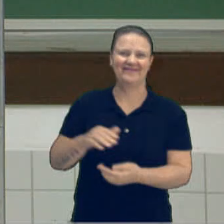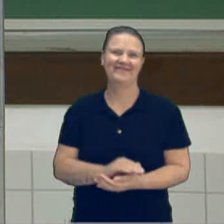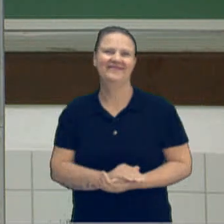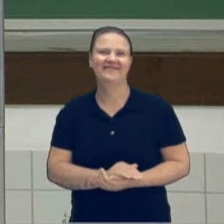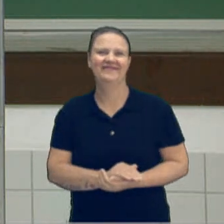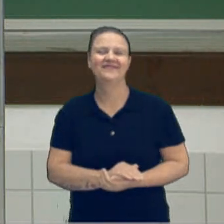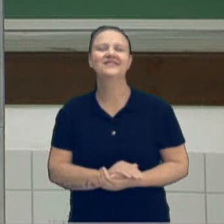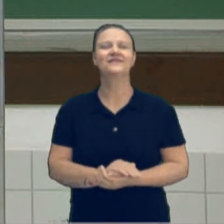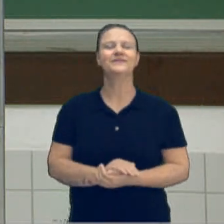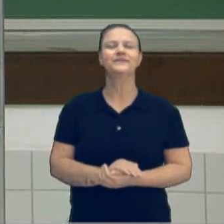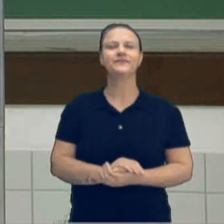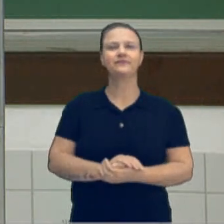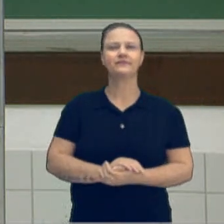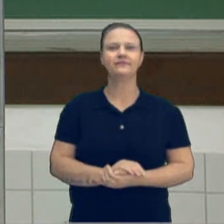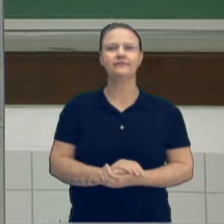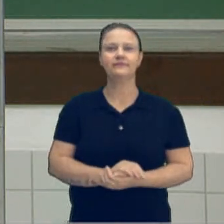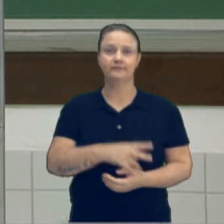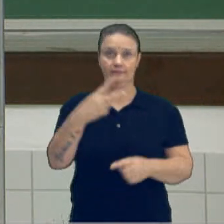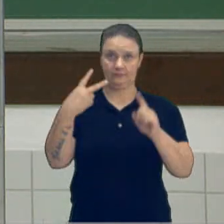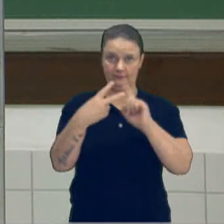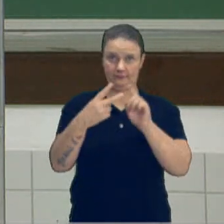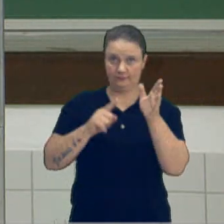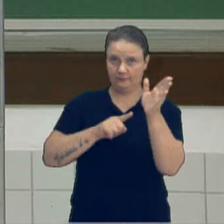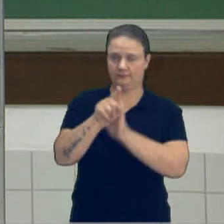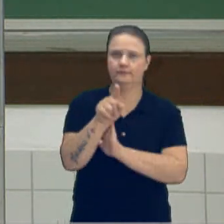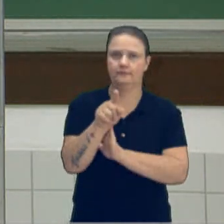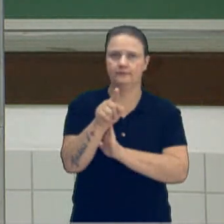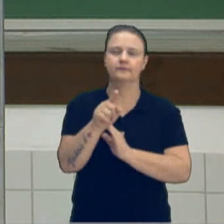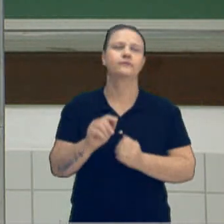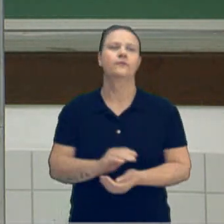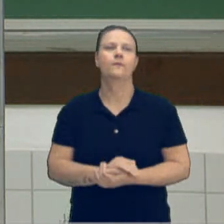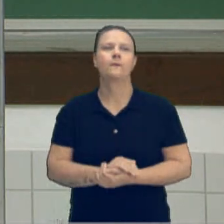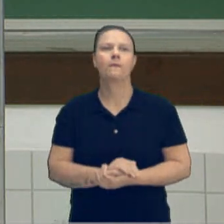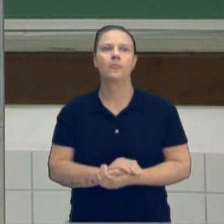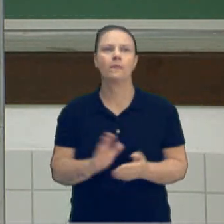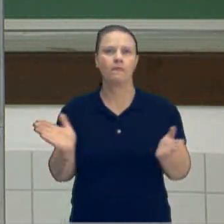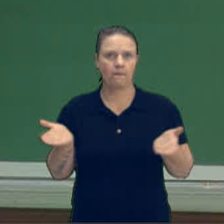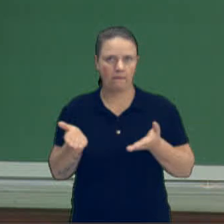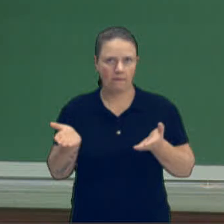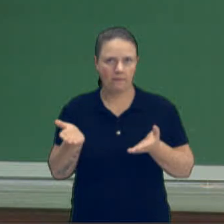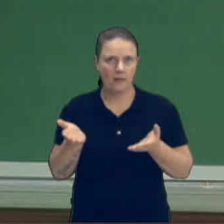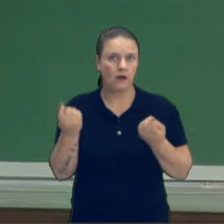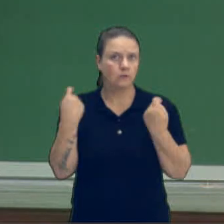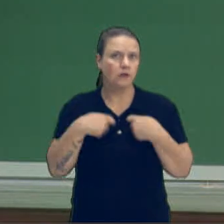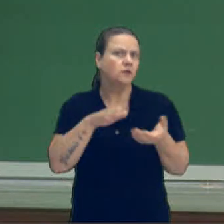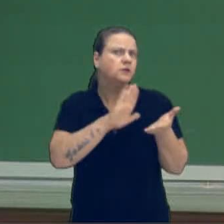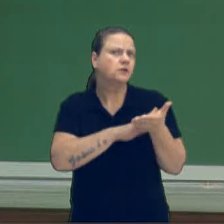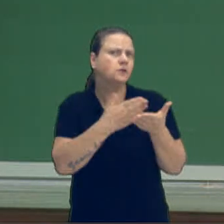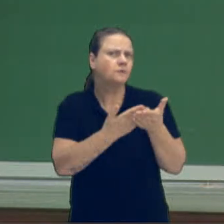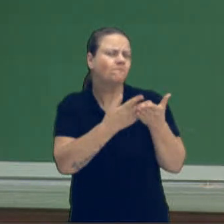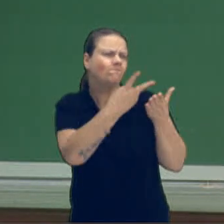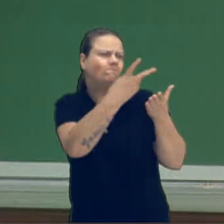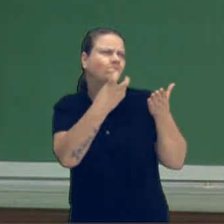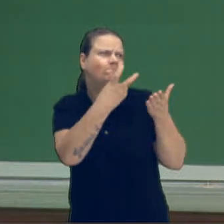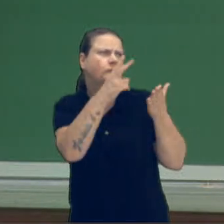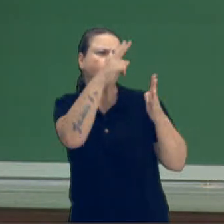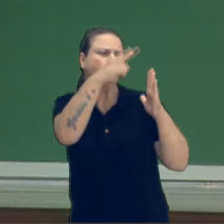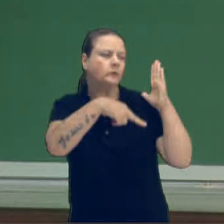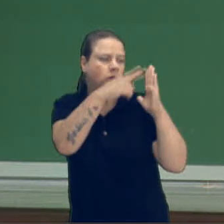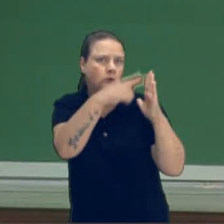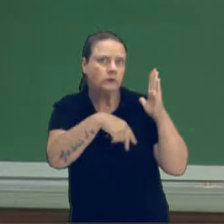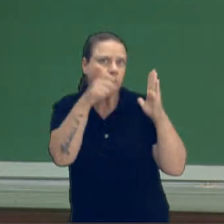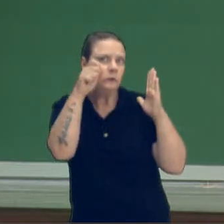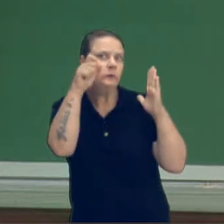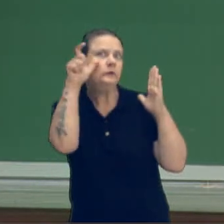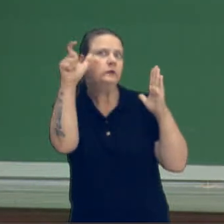lá então. Uma segunda questão. Eu disse para vocês que essa questão a gente tem que interpretar, né? Então vai ter que ler bastante, prestar